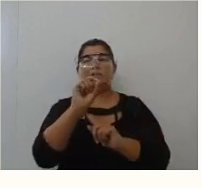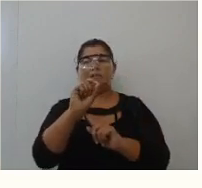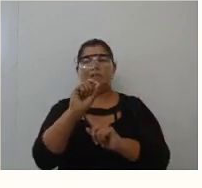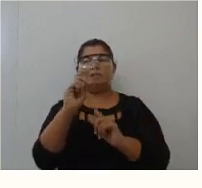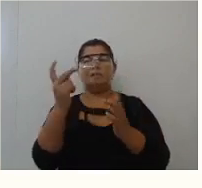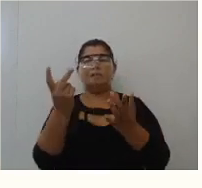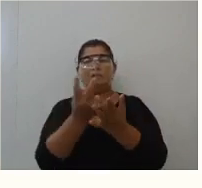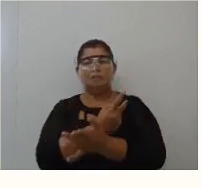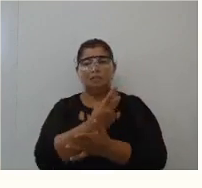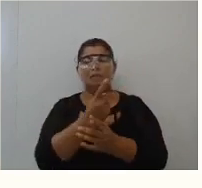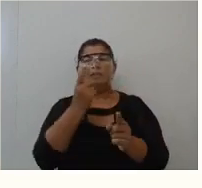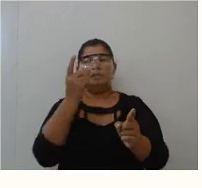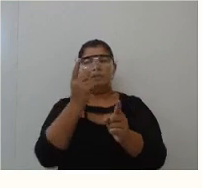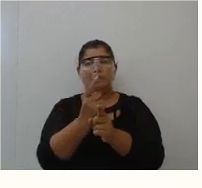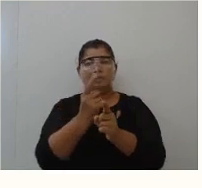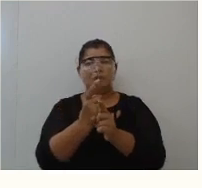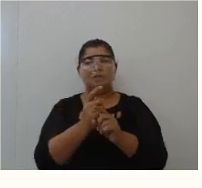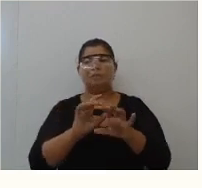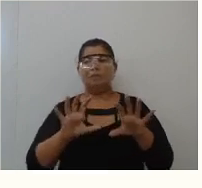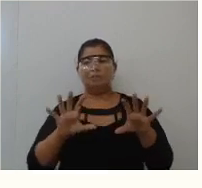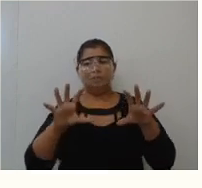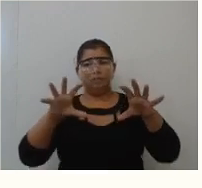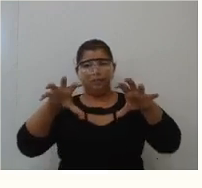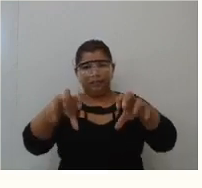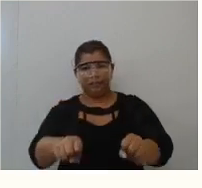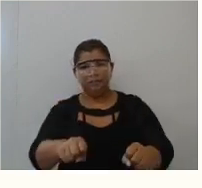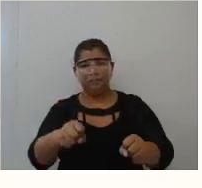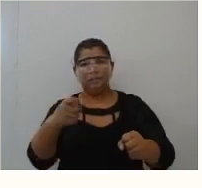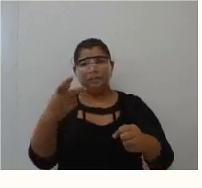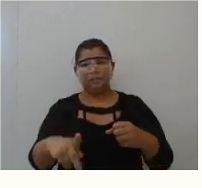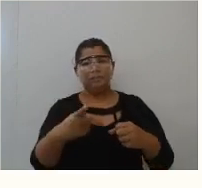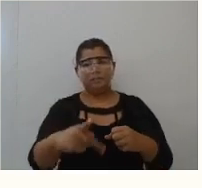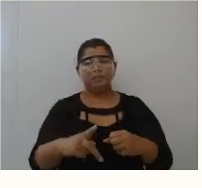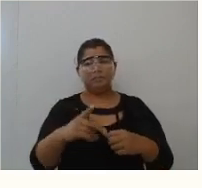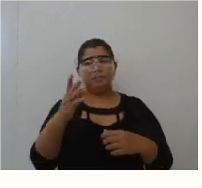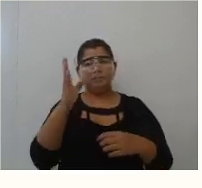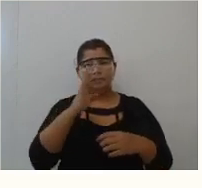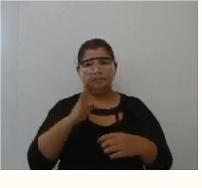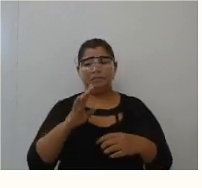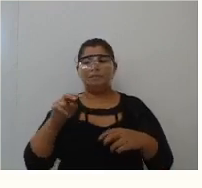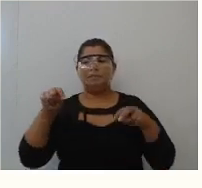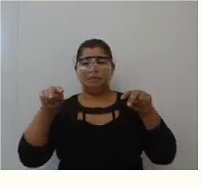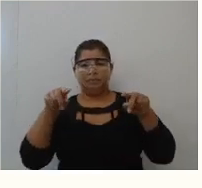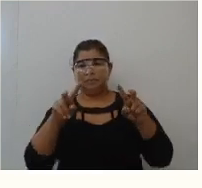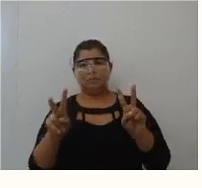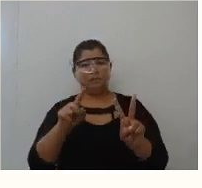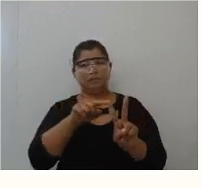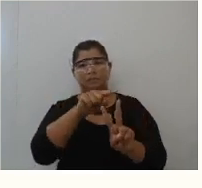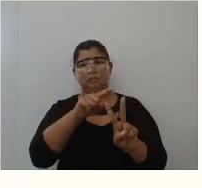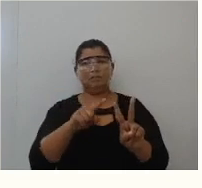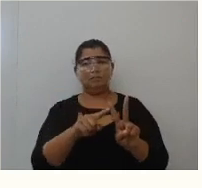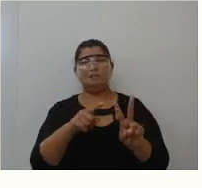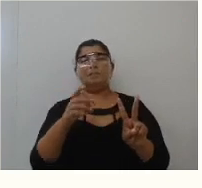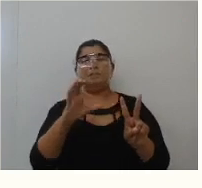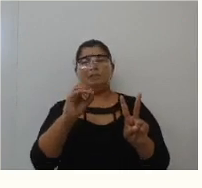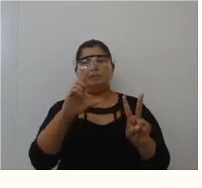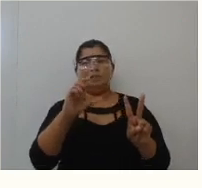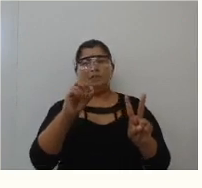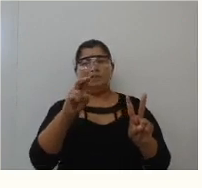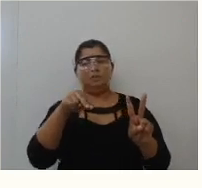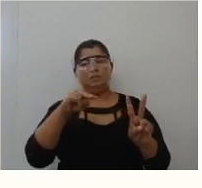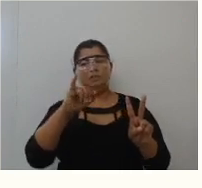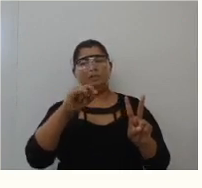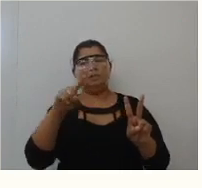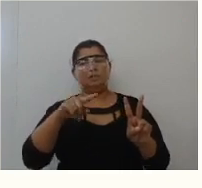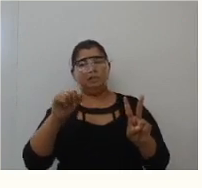as civilizações pré-colombinas e pré-cabralinas, os colonizadores foram capazes de superar a